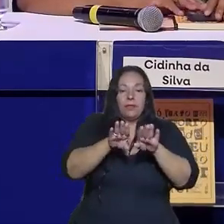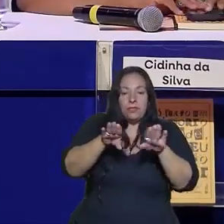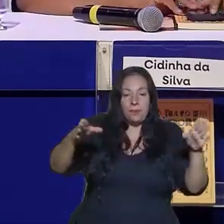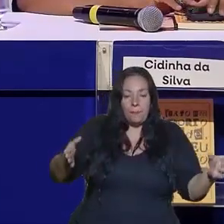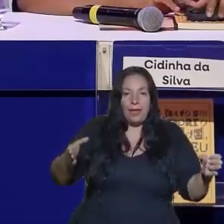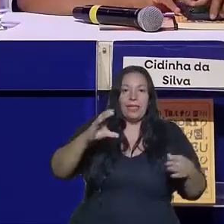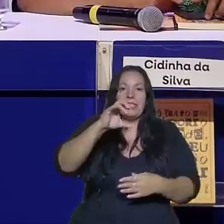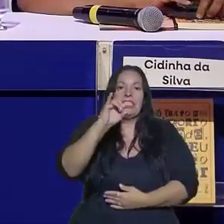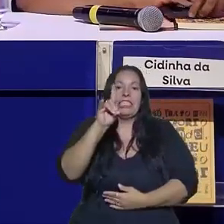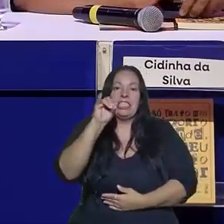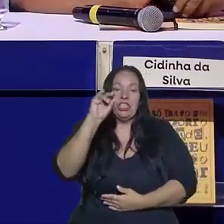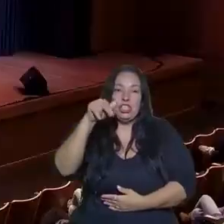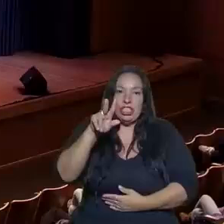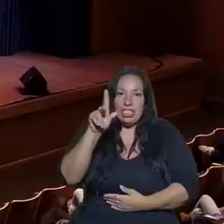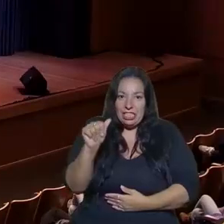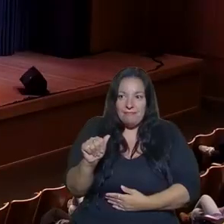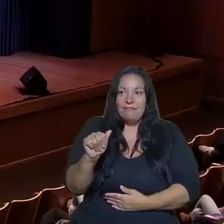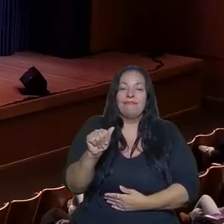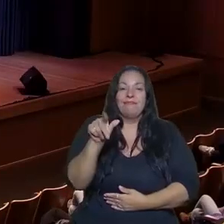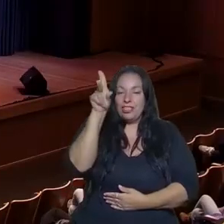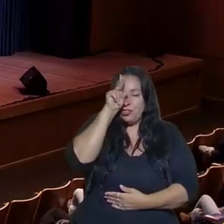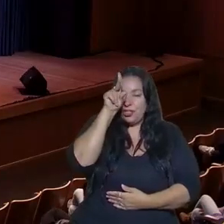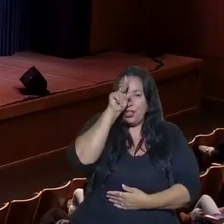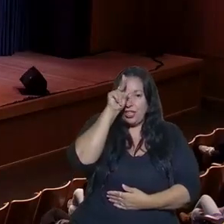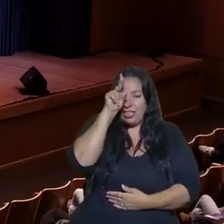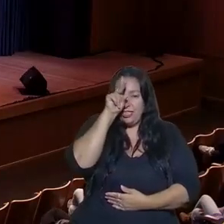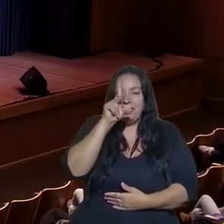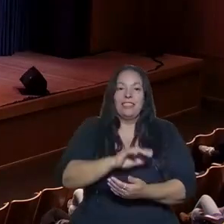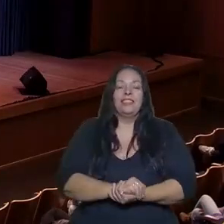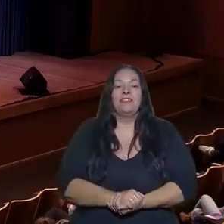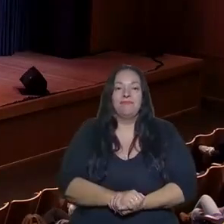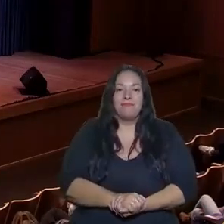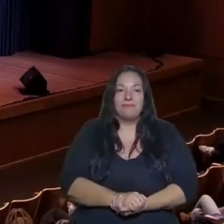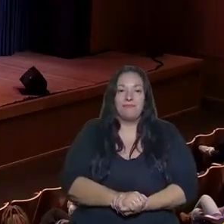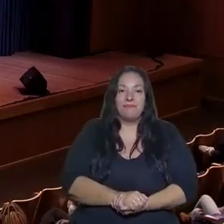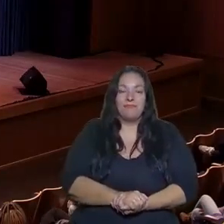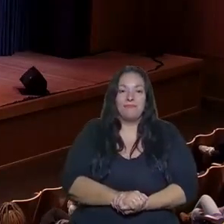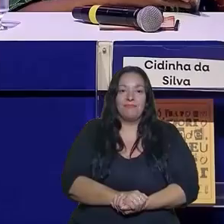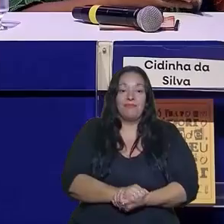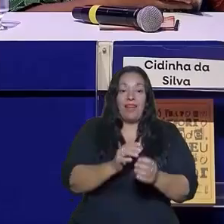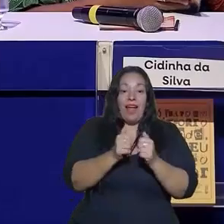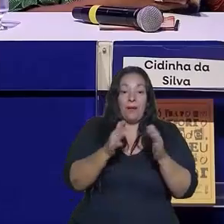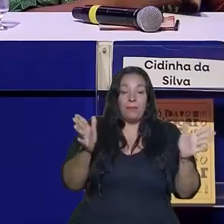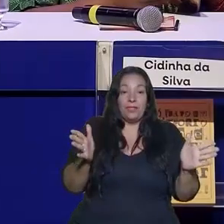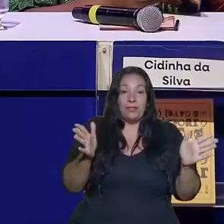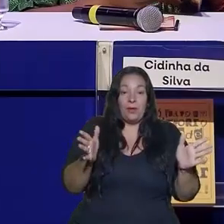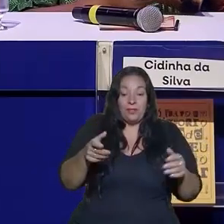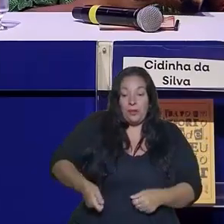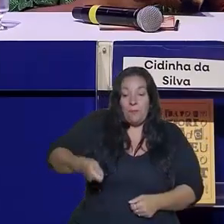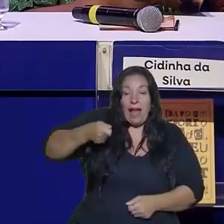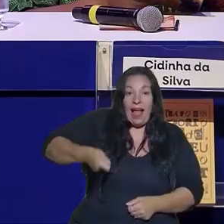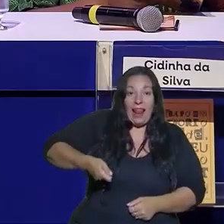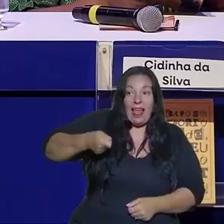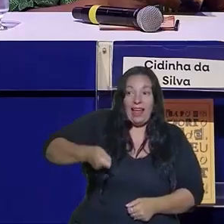Cidinha, a quem tenho muita admiração e algumas histórias, inclusive de abrições de malas, que um dia